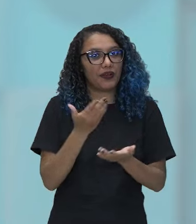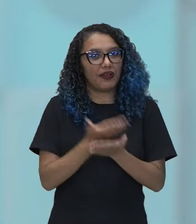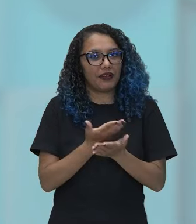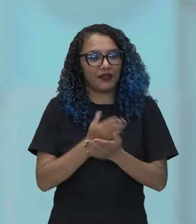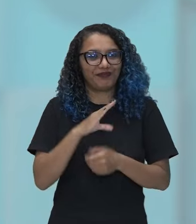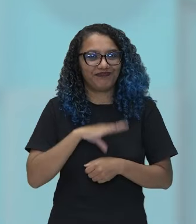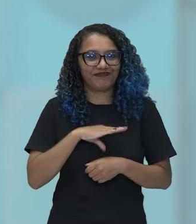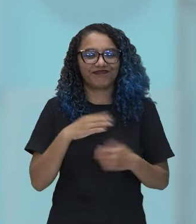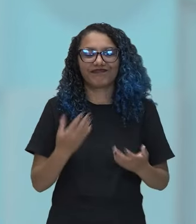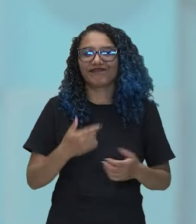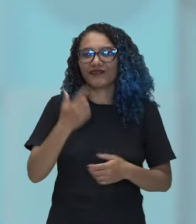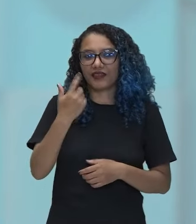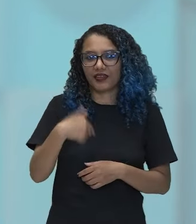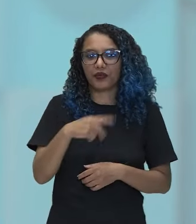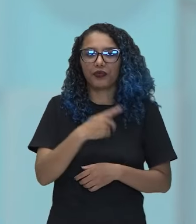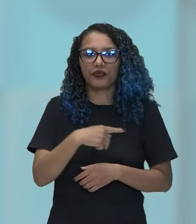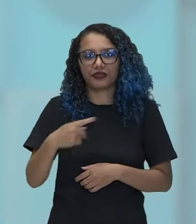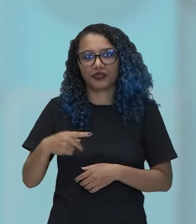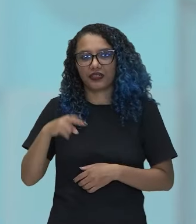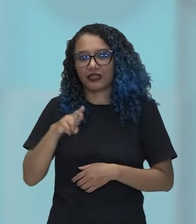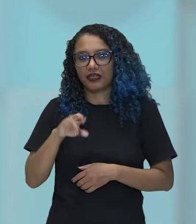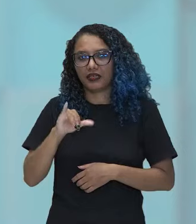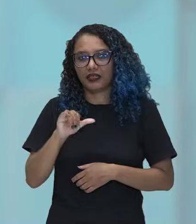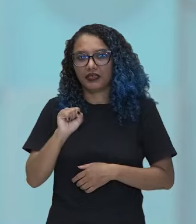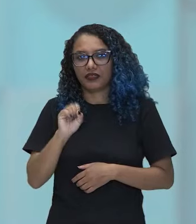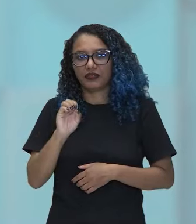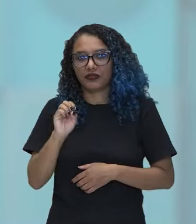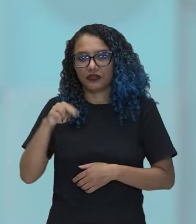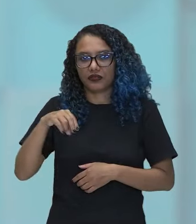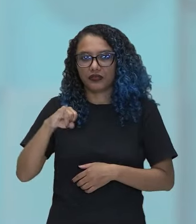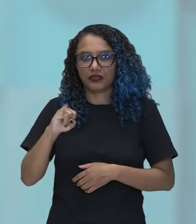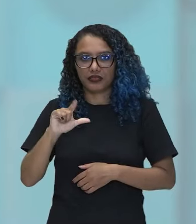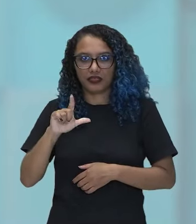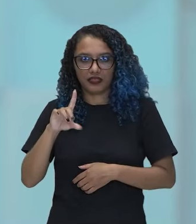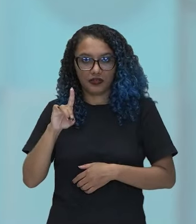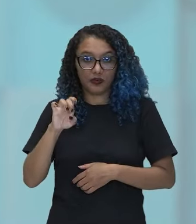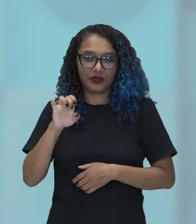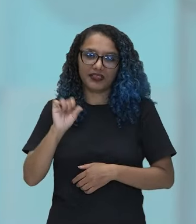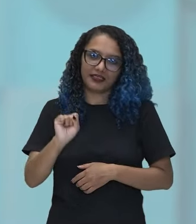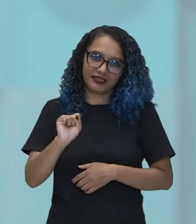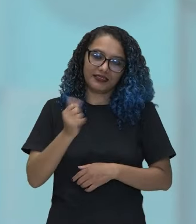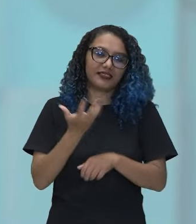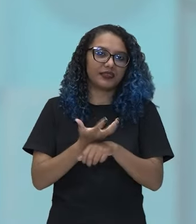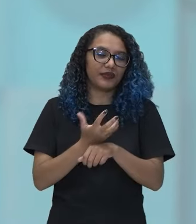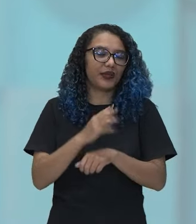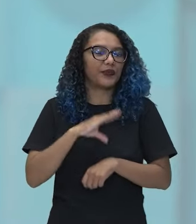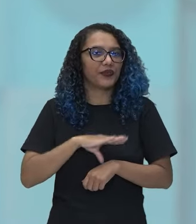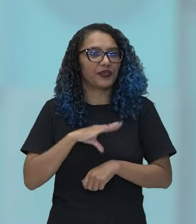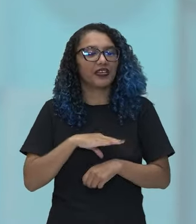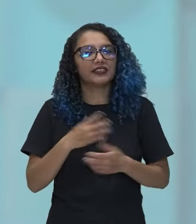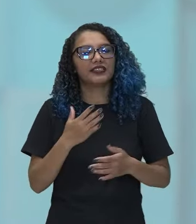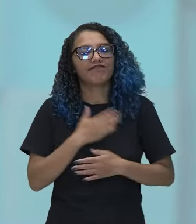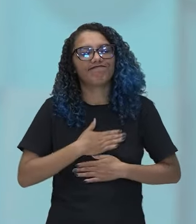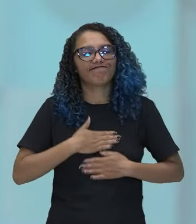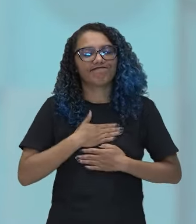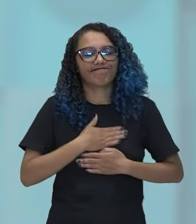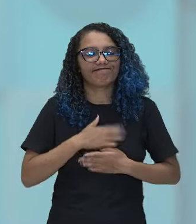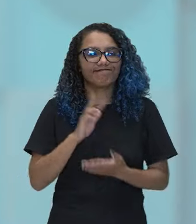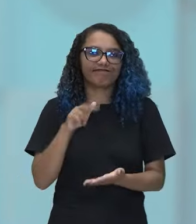Eu sou a professora Risonilde, como já falei, de língua portuguesa, e é um prazer enorme estar aqui com